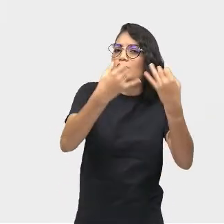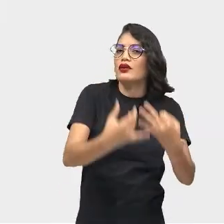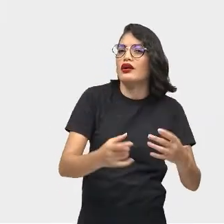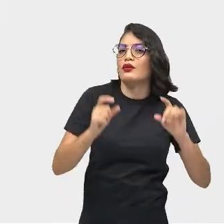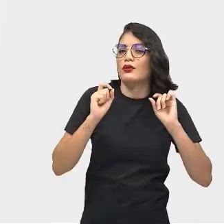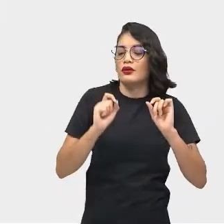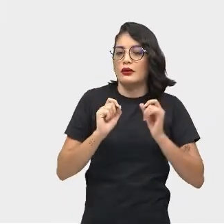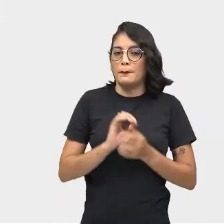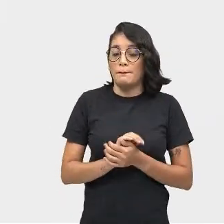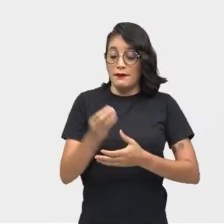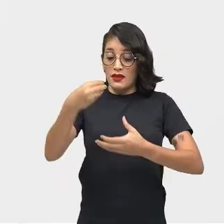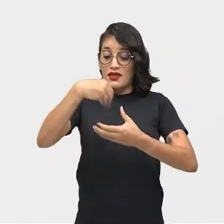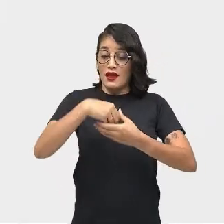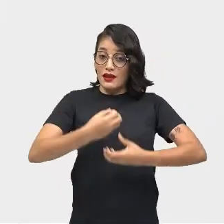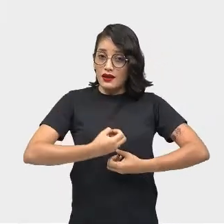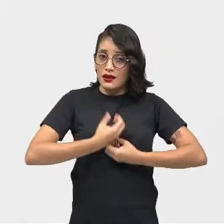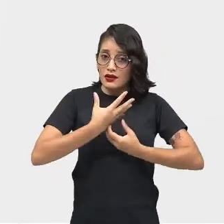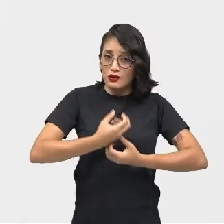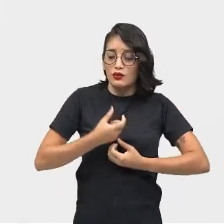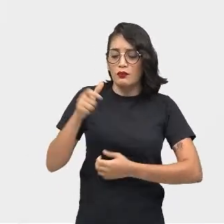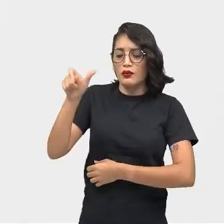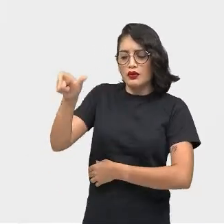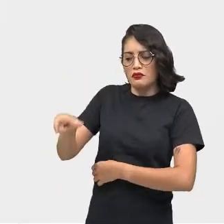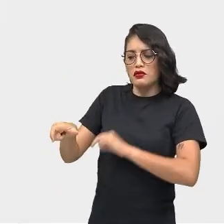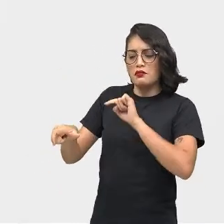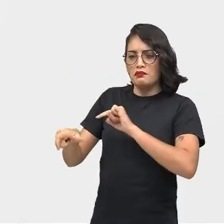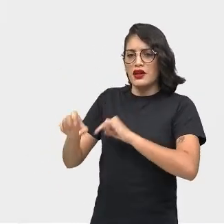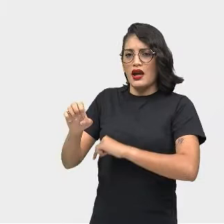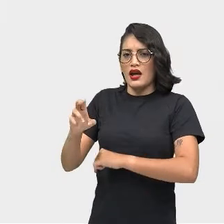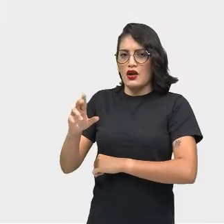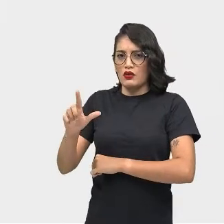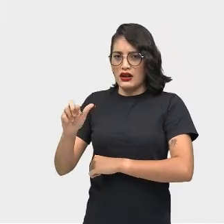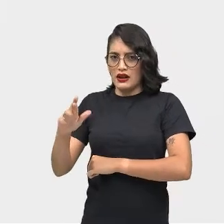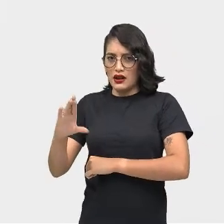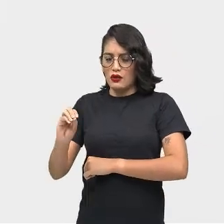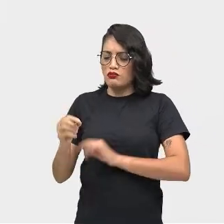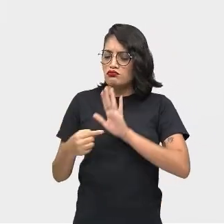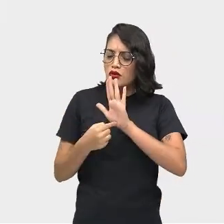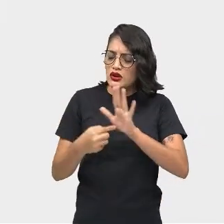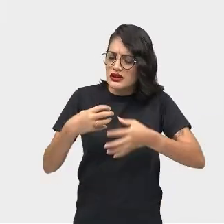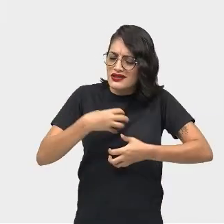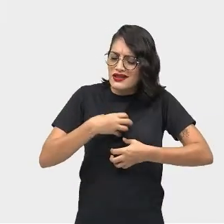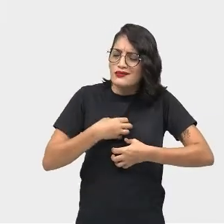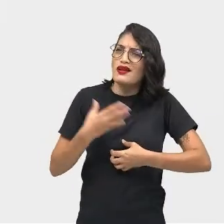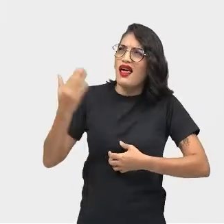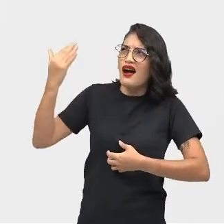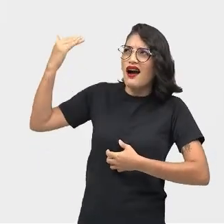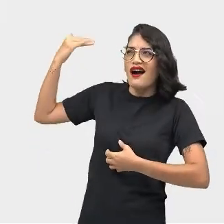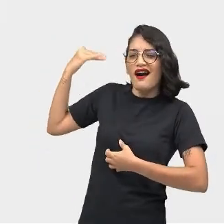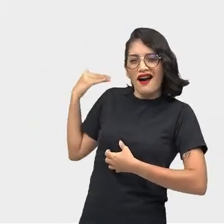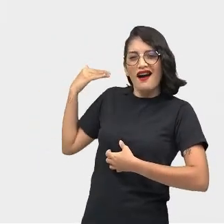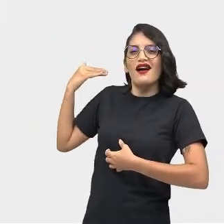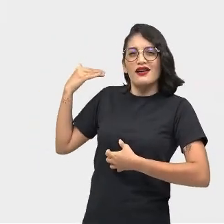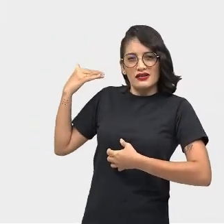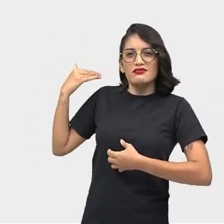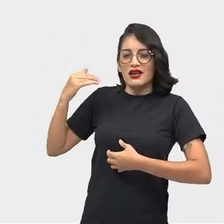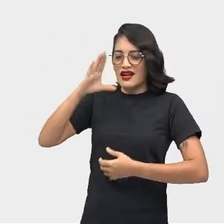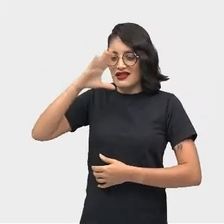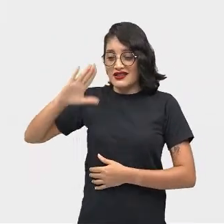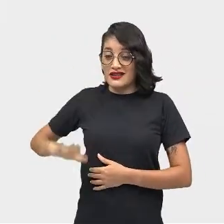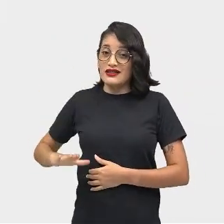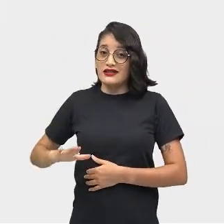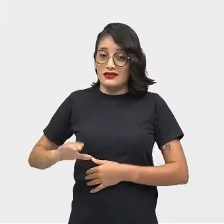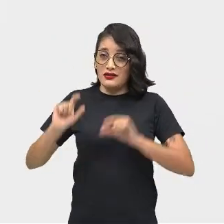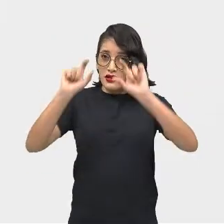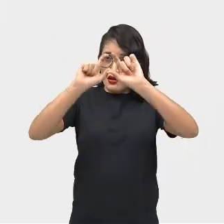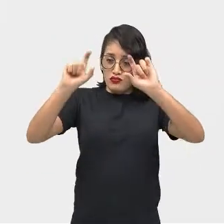forma. No poema, o eu lírico está apresentando um sentimento voltado à sua infância. E nós percebemos nas